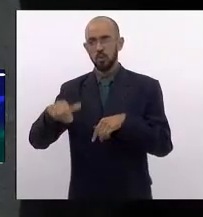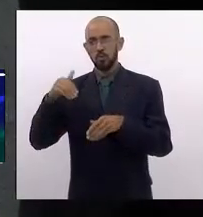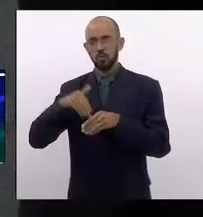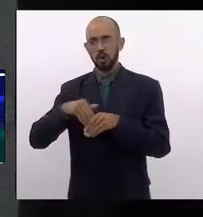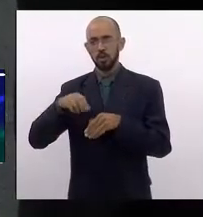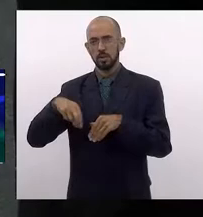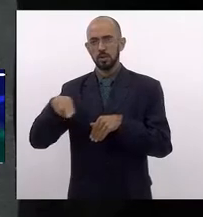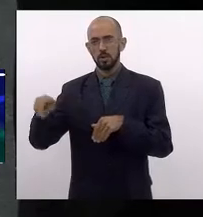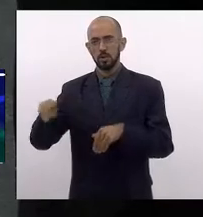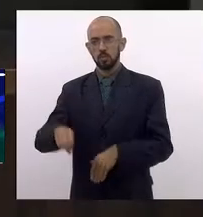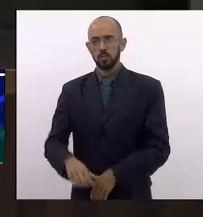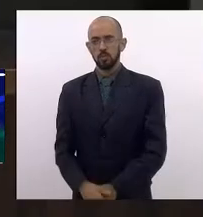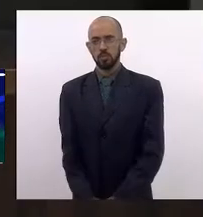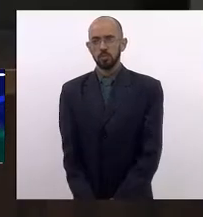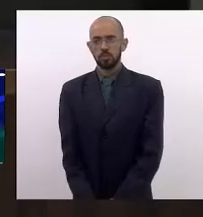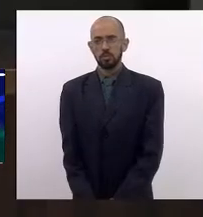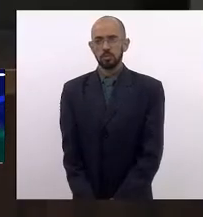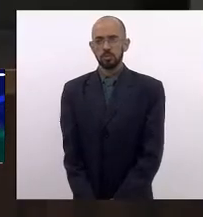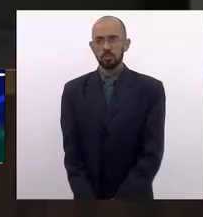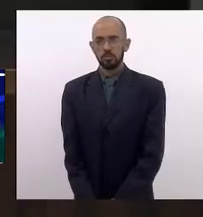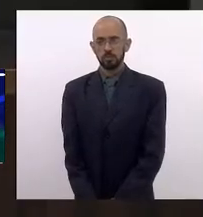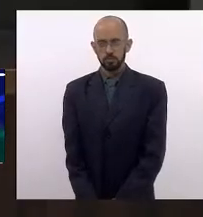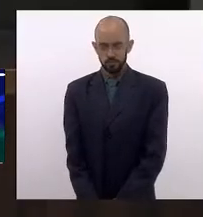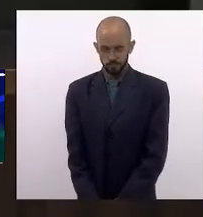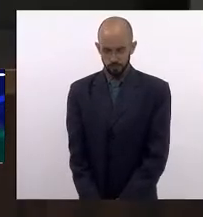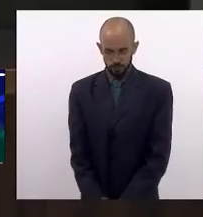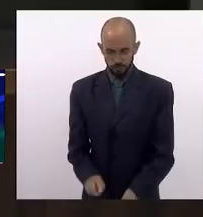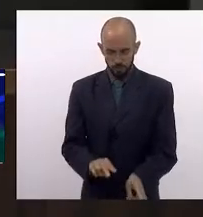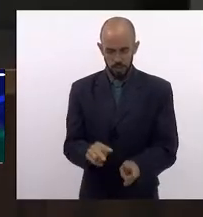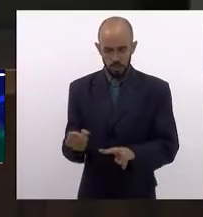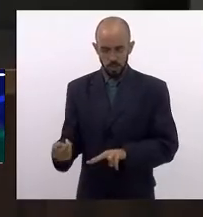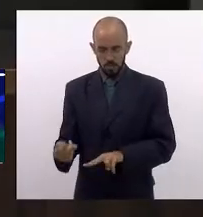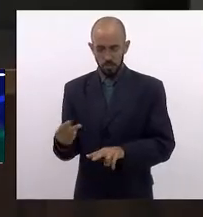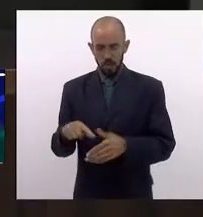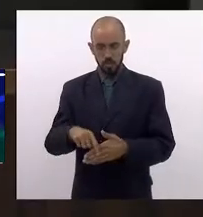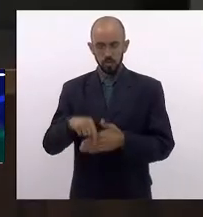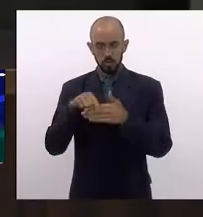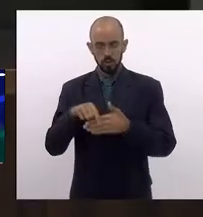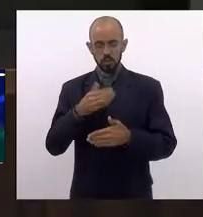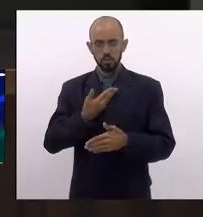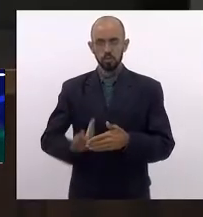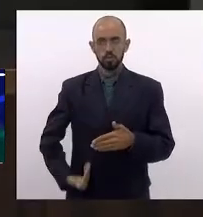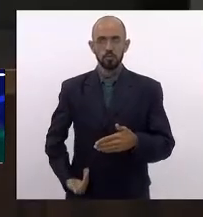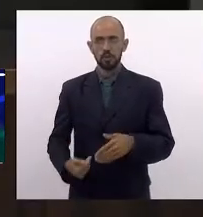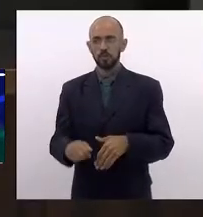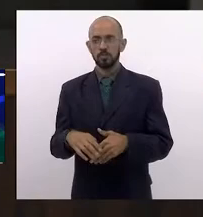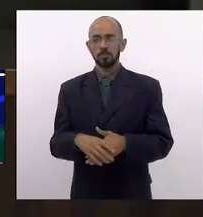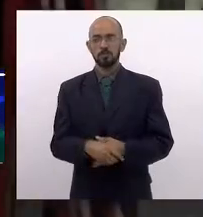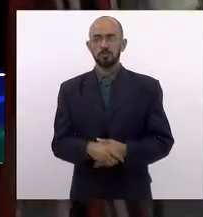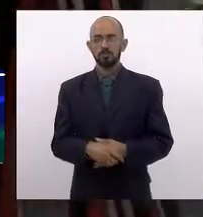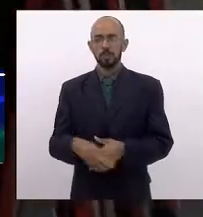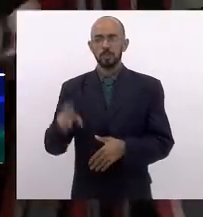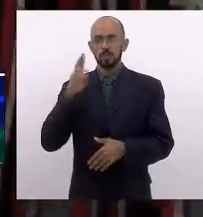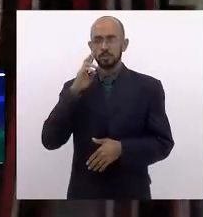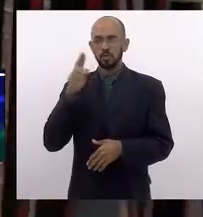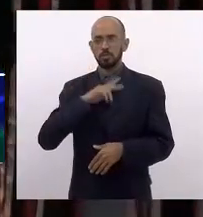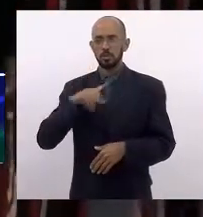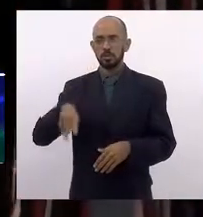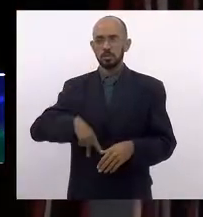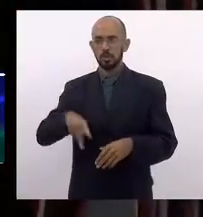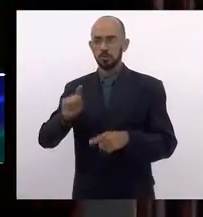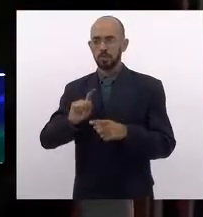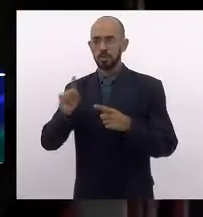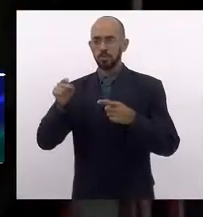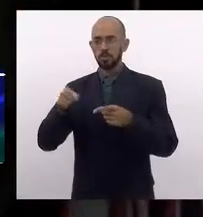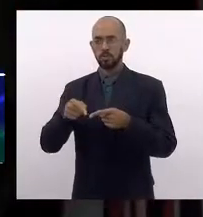contrário as contas do governo presente falei que amanhã pela liderança do governo Deputado Márcio Pacheco seu presidente para ser